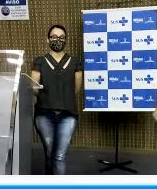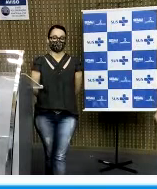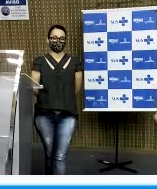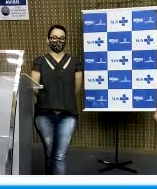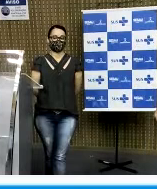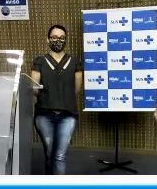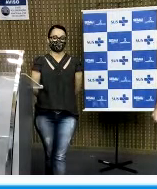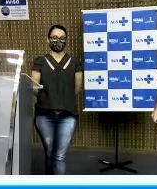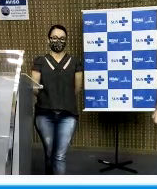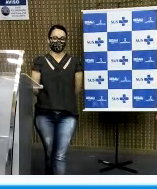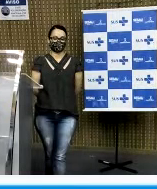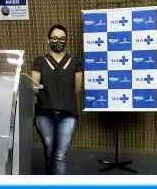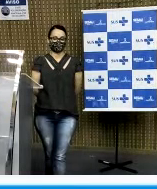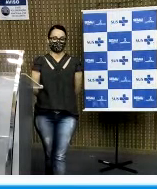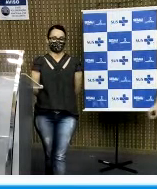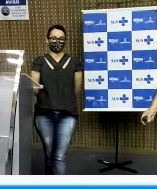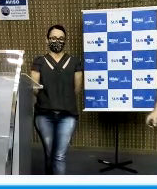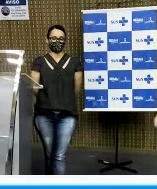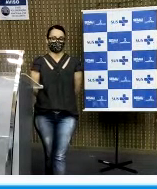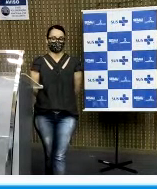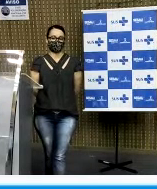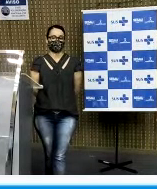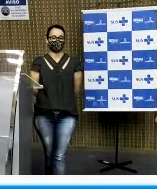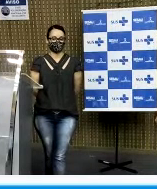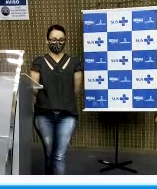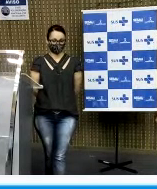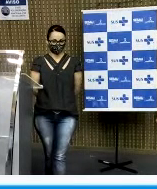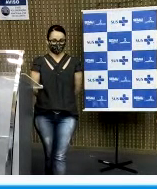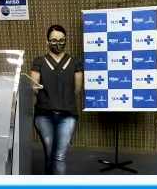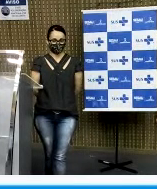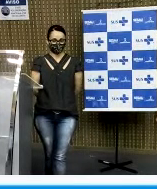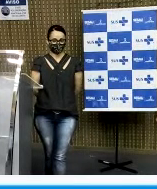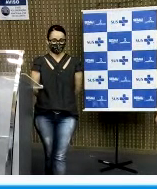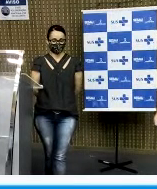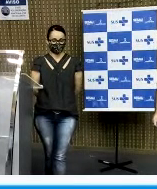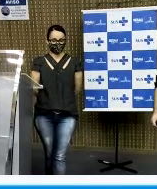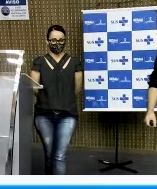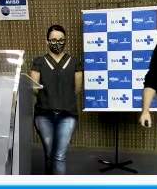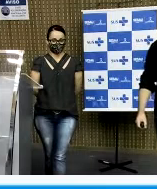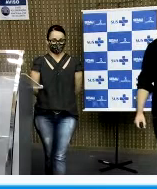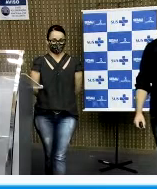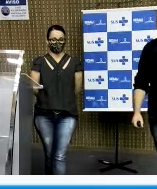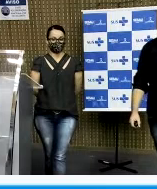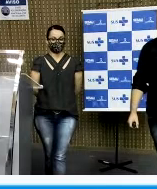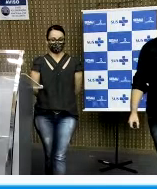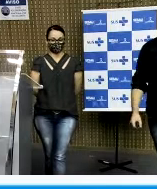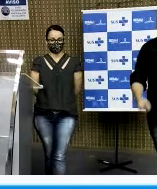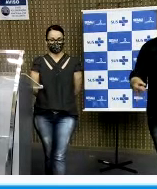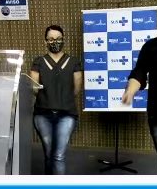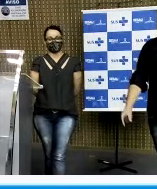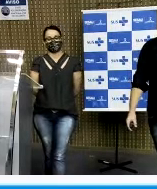2021, 9,5%. Destaca-se, infelizmente, a ouvidoria negativa dos servidores, com 79,4% em